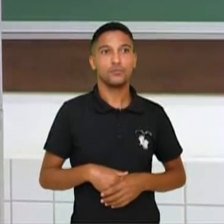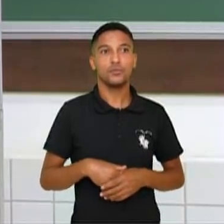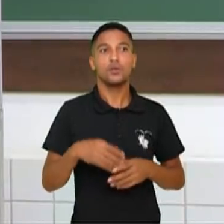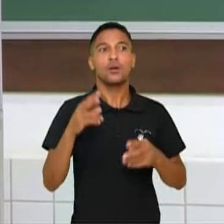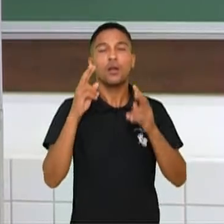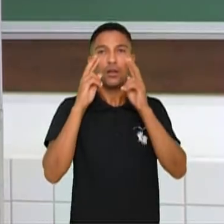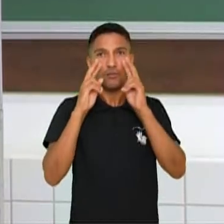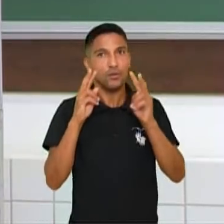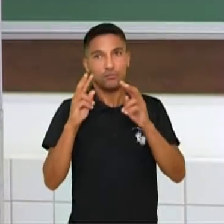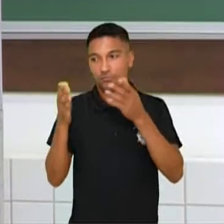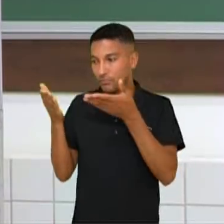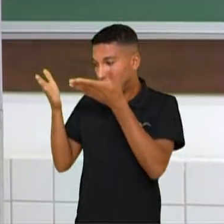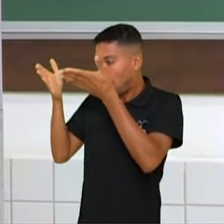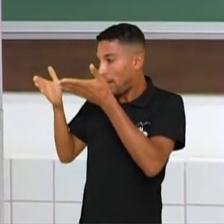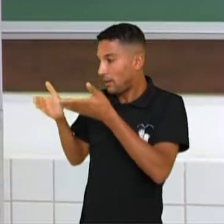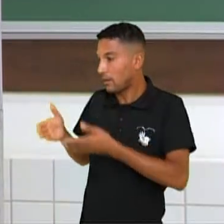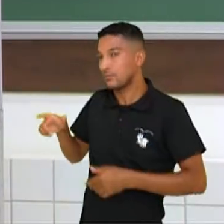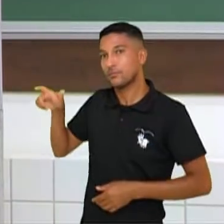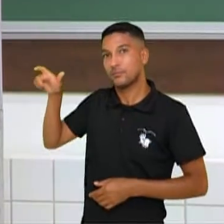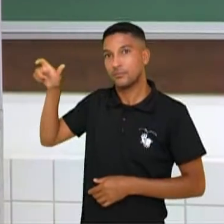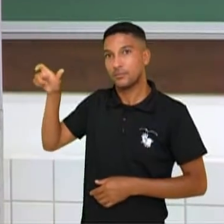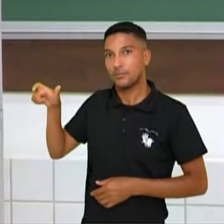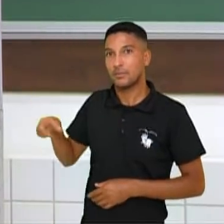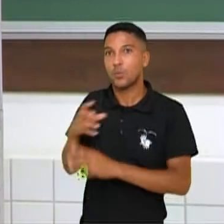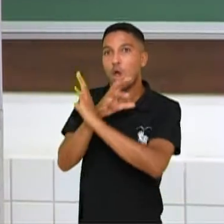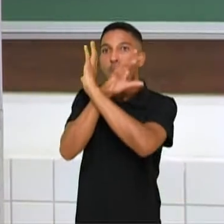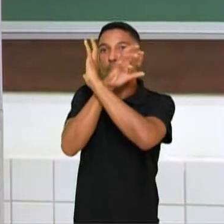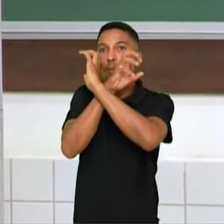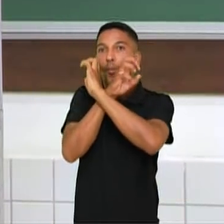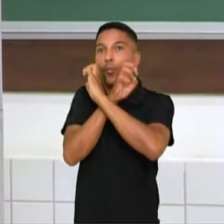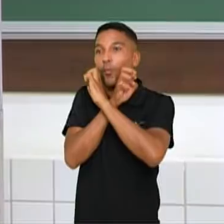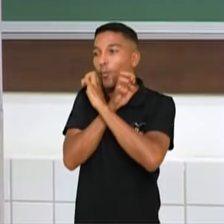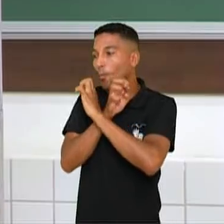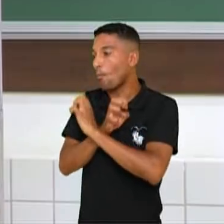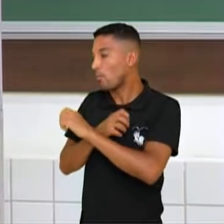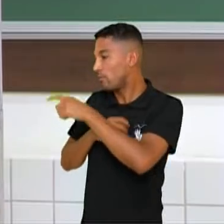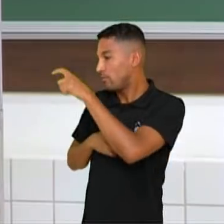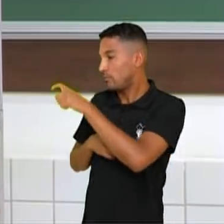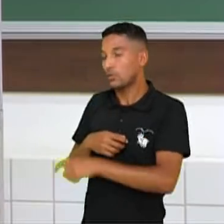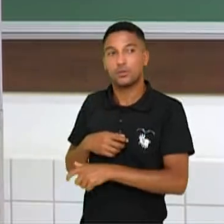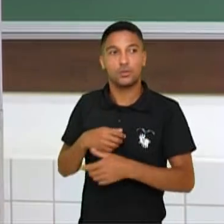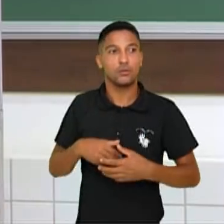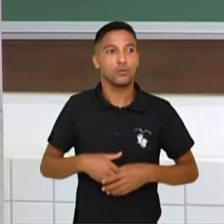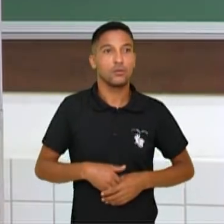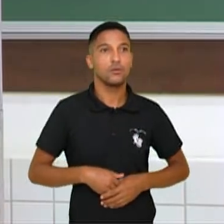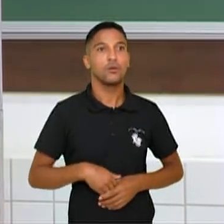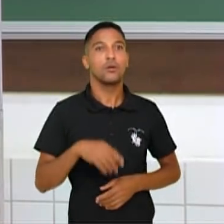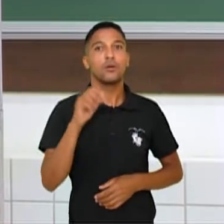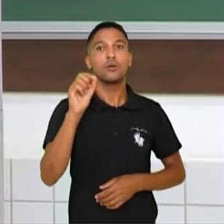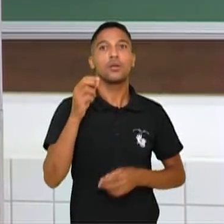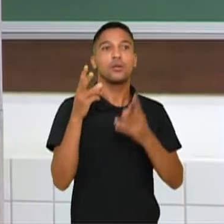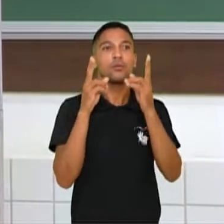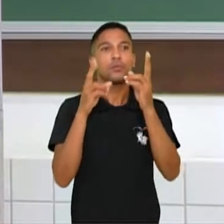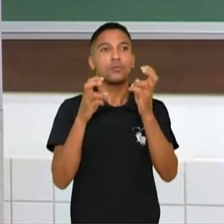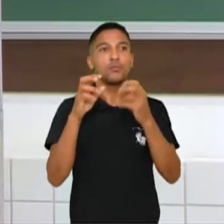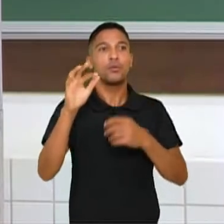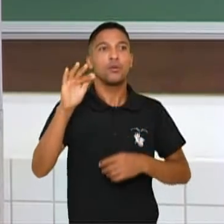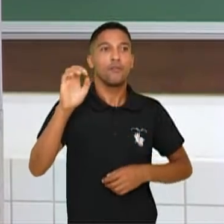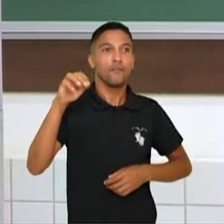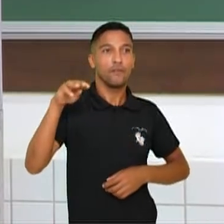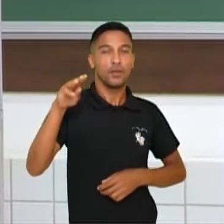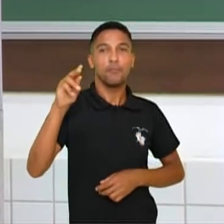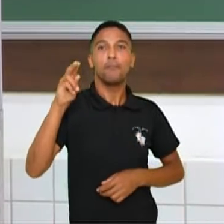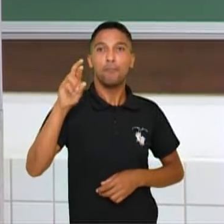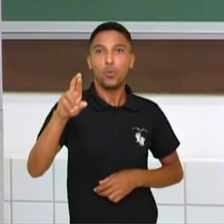aqui no nosso esqueleto? Eu vou mostrar para vocês só onde está o nosso fêmur. Então, percebam, olha o comprimento